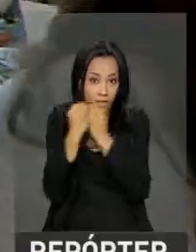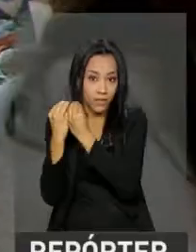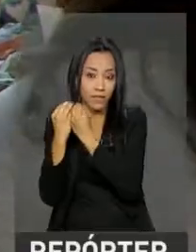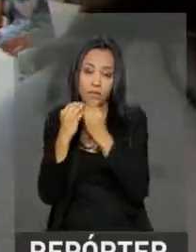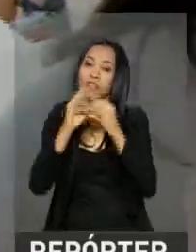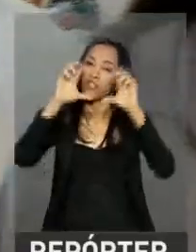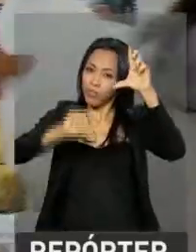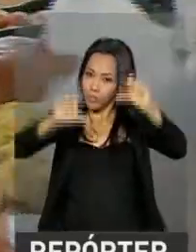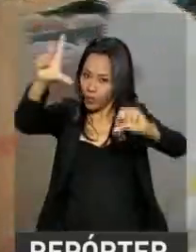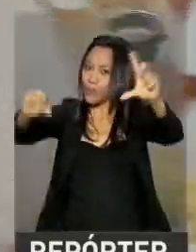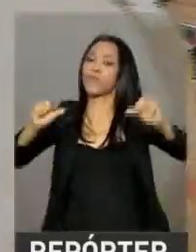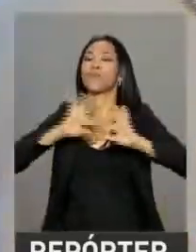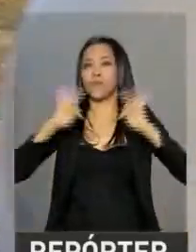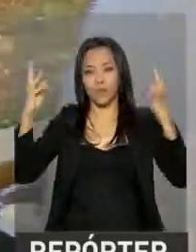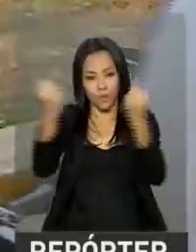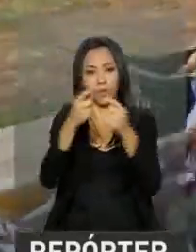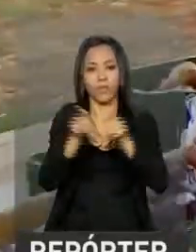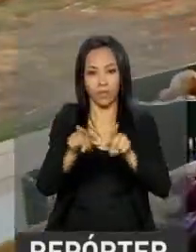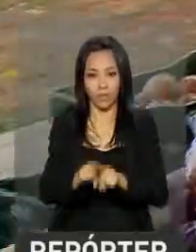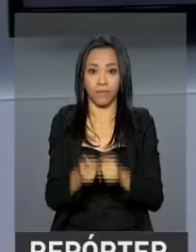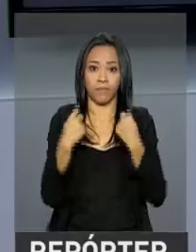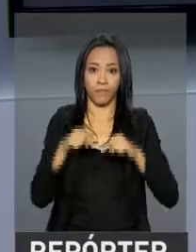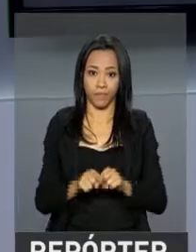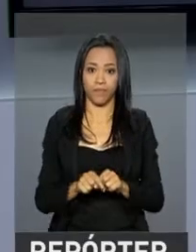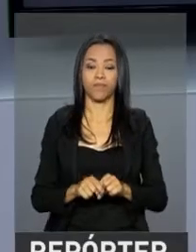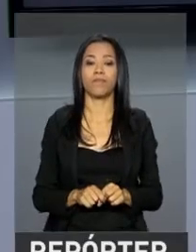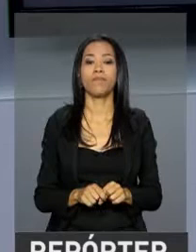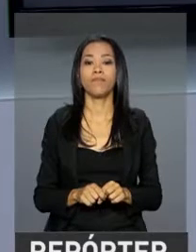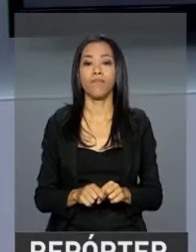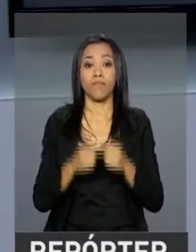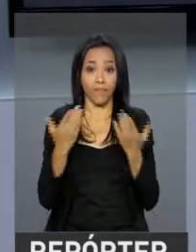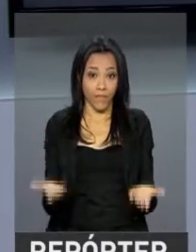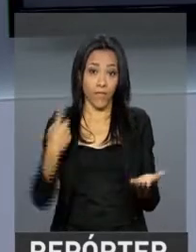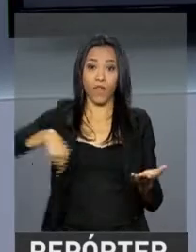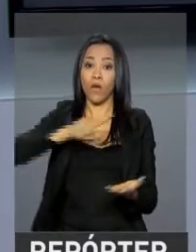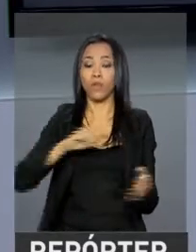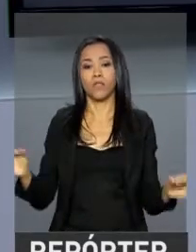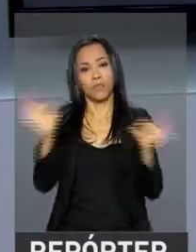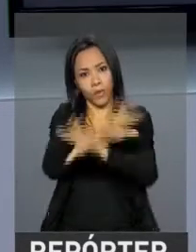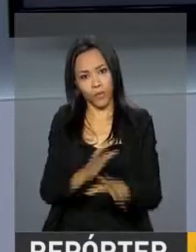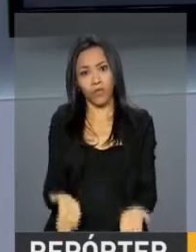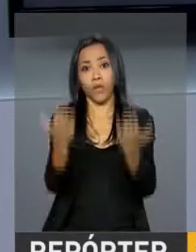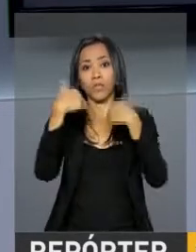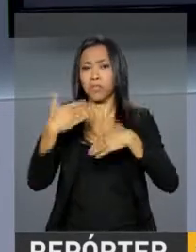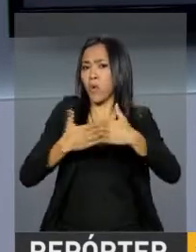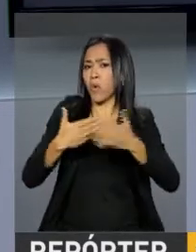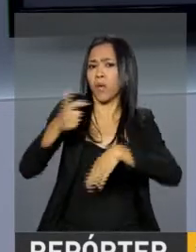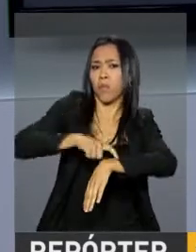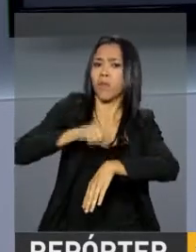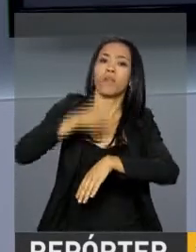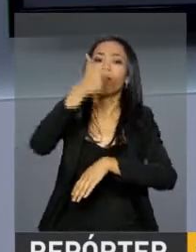todas as unidades analisadas no país o repórter mbr fica por aqui voltamos a qualquer